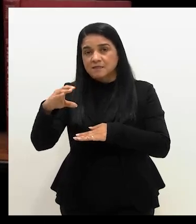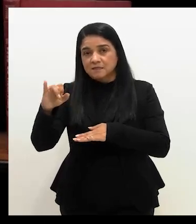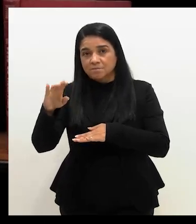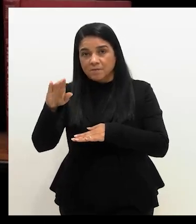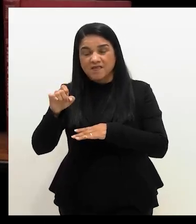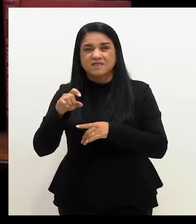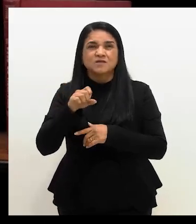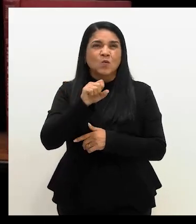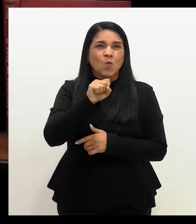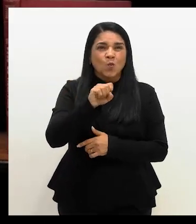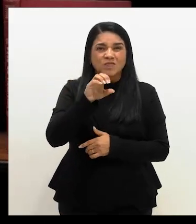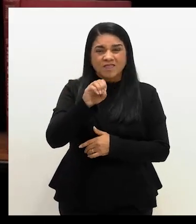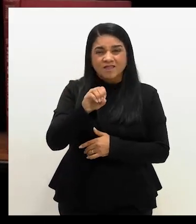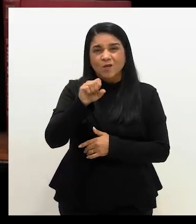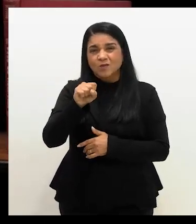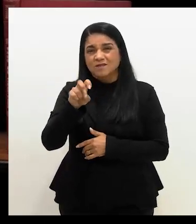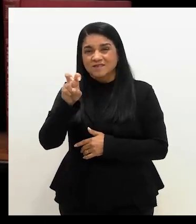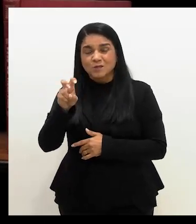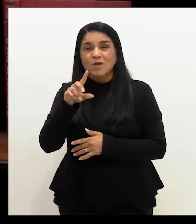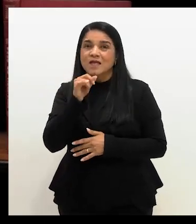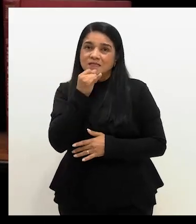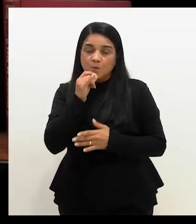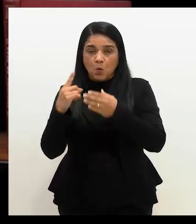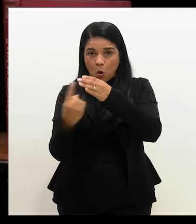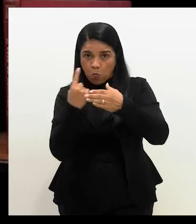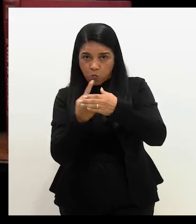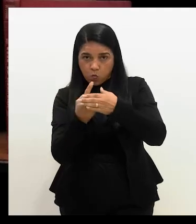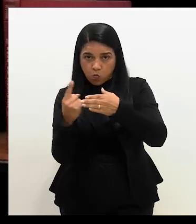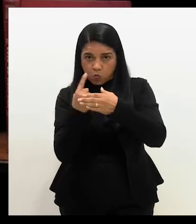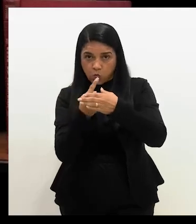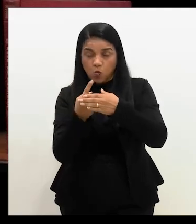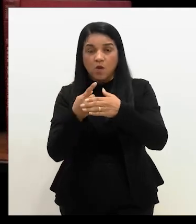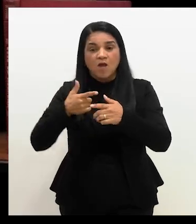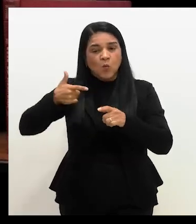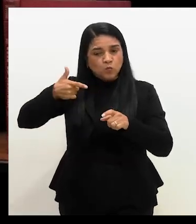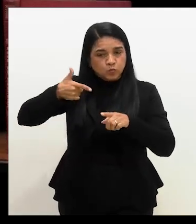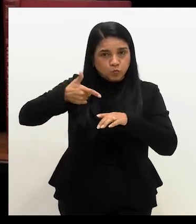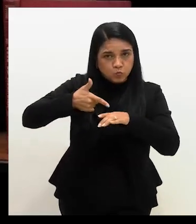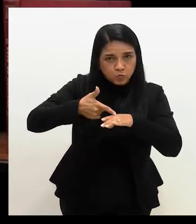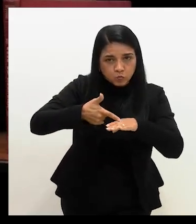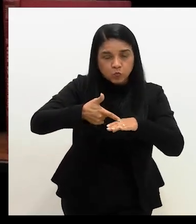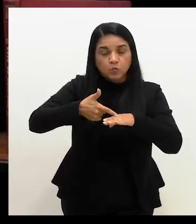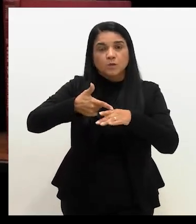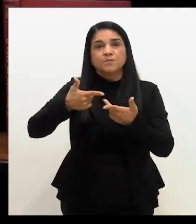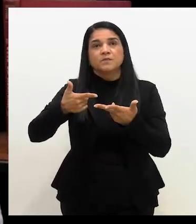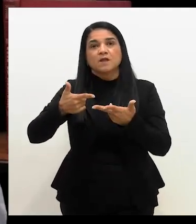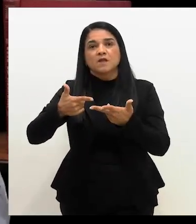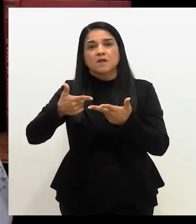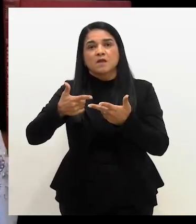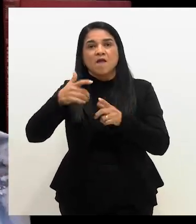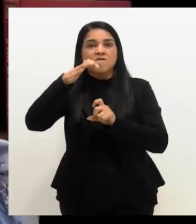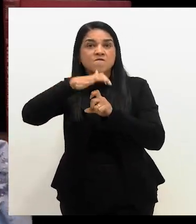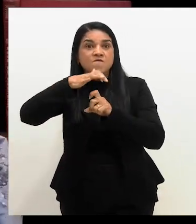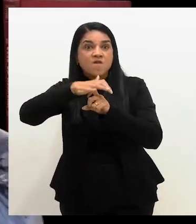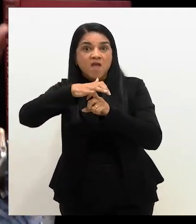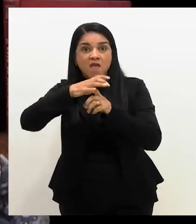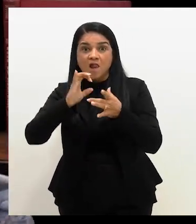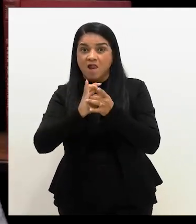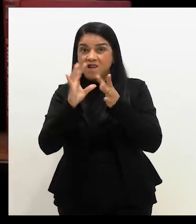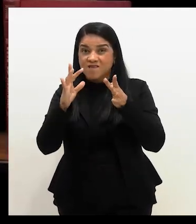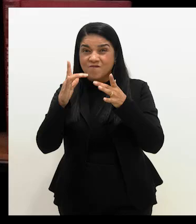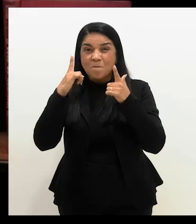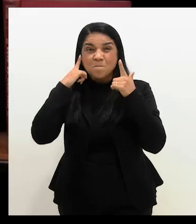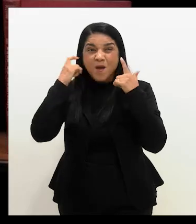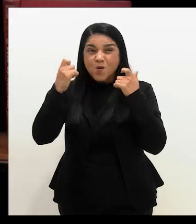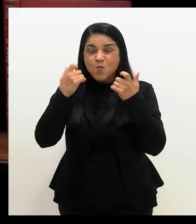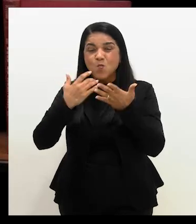75, 80, 85 decibéis, por exemplo, um liquidificador, uma furadeira, uma feira livre,